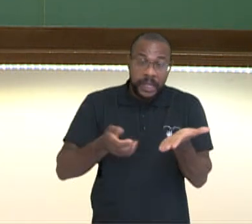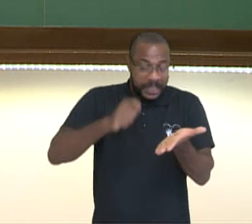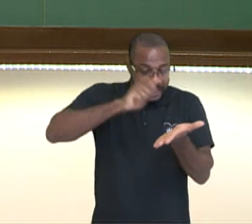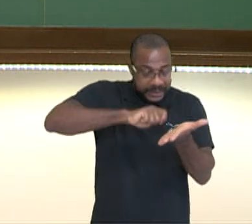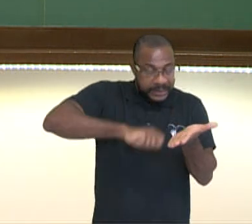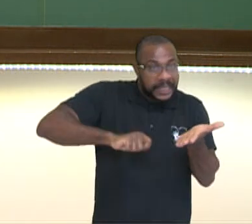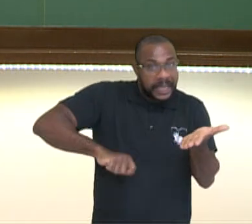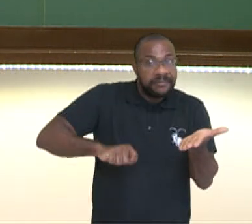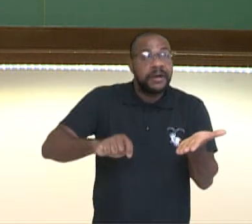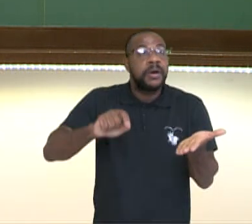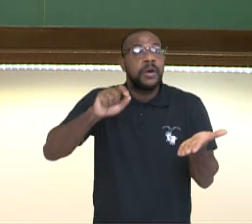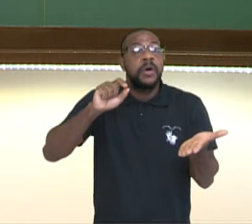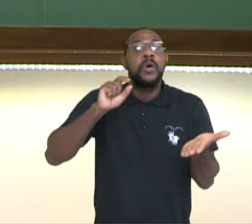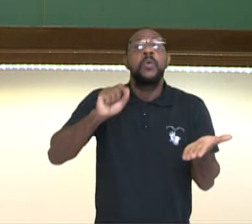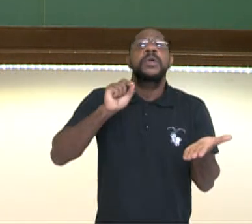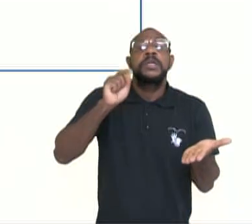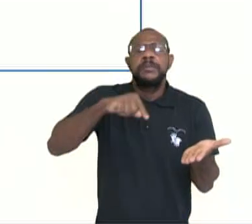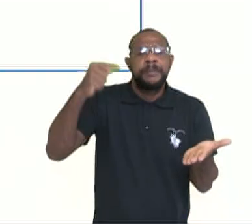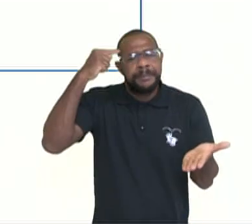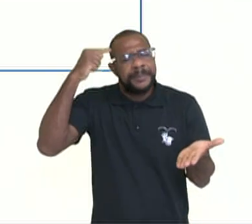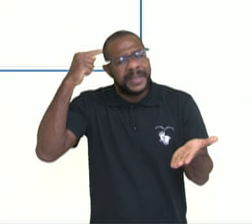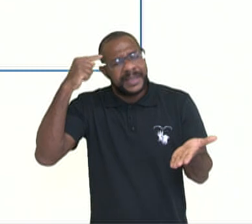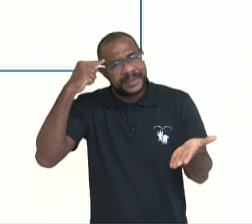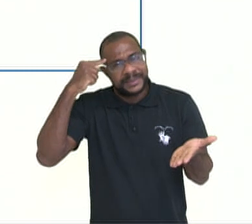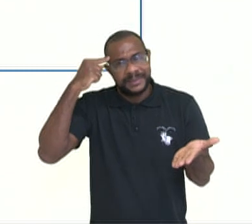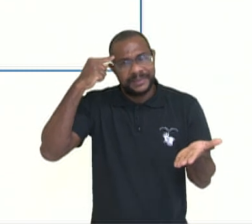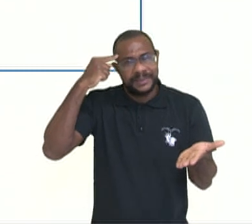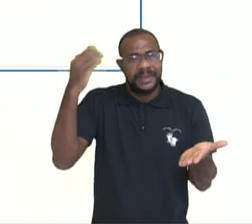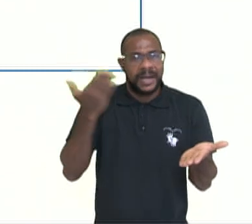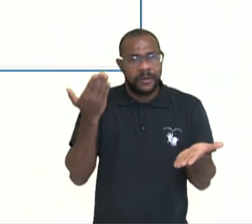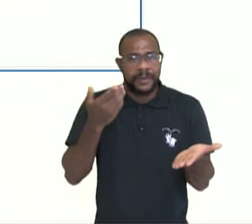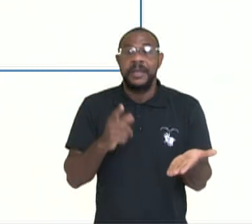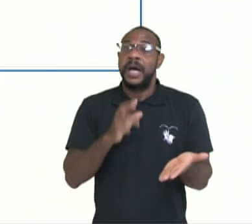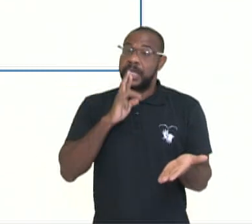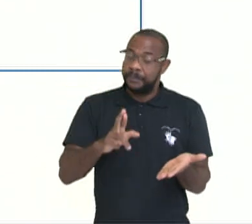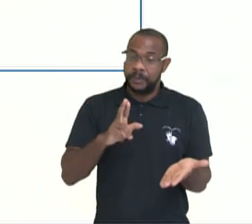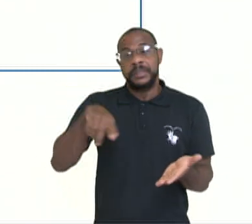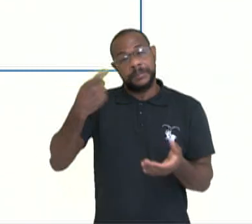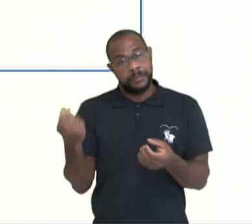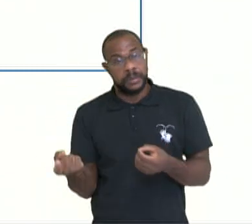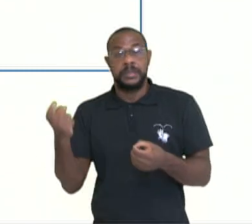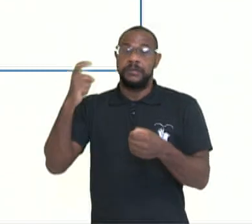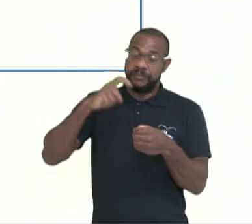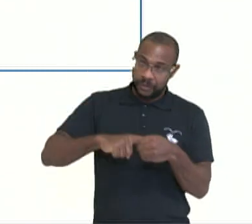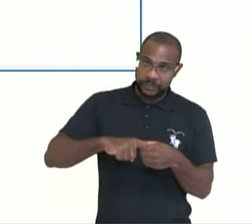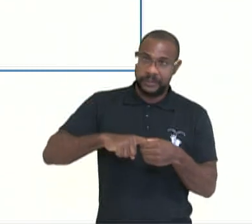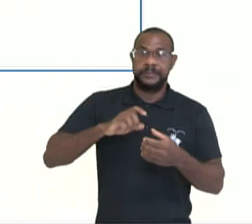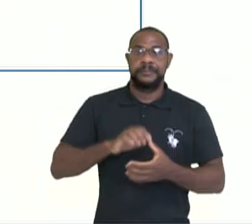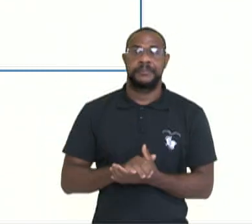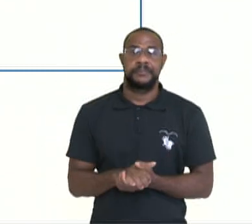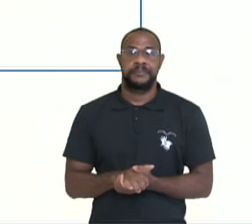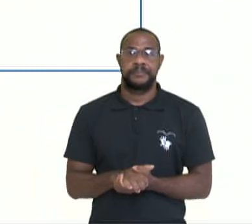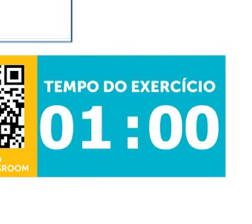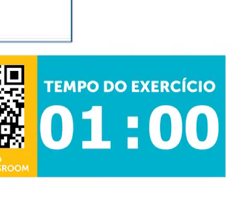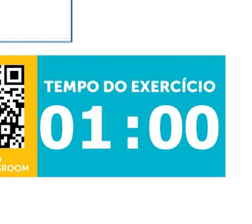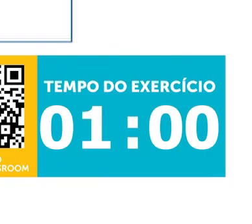nas suas anotações aquilo que você pensa a respeito dessas perguntas e daqui a pouco eu volto e reflito junto com vocês.